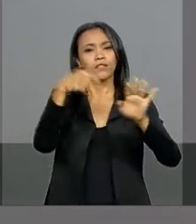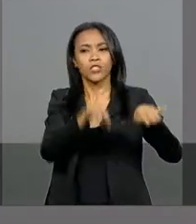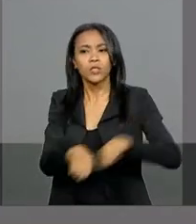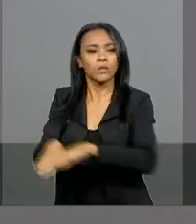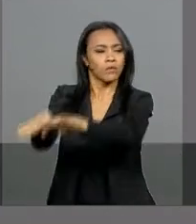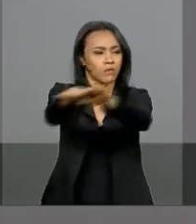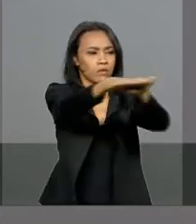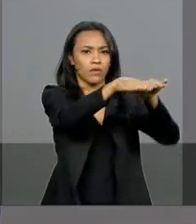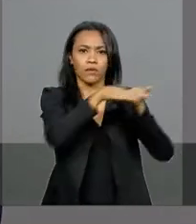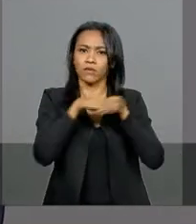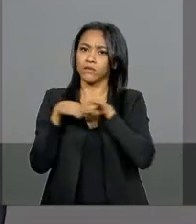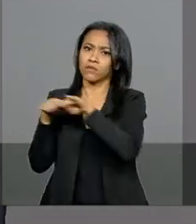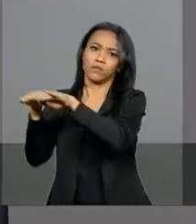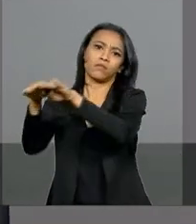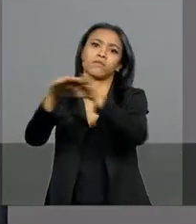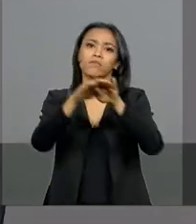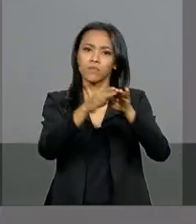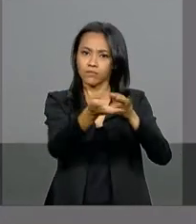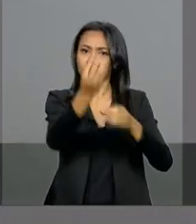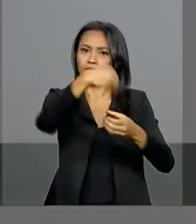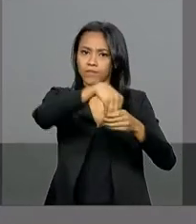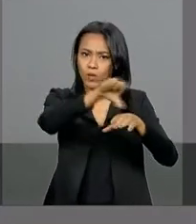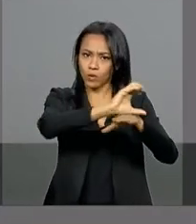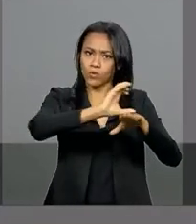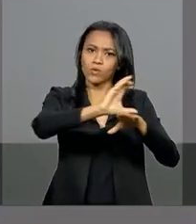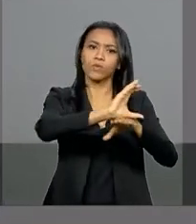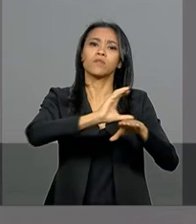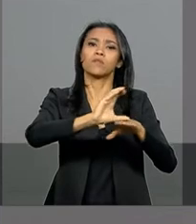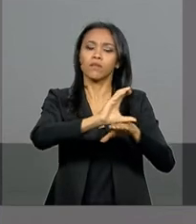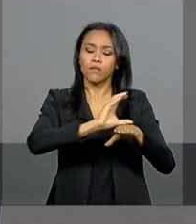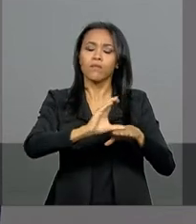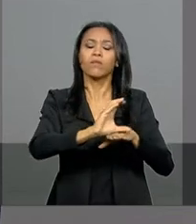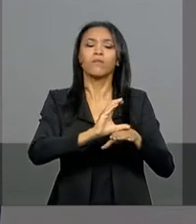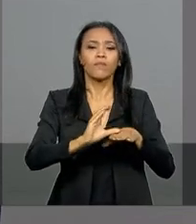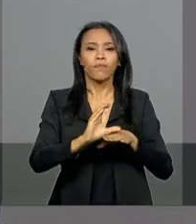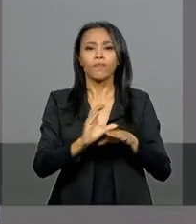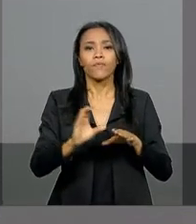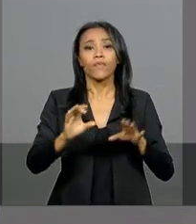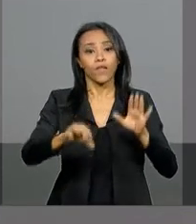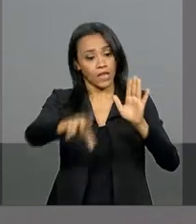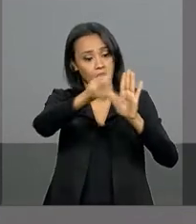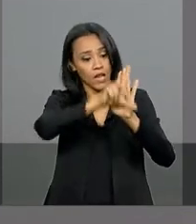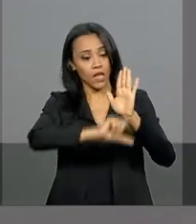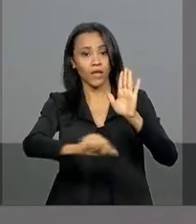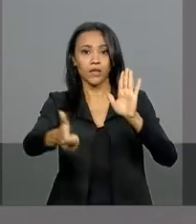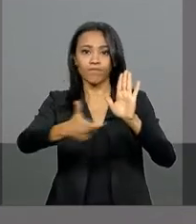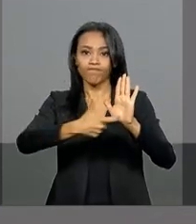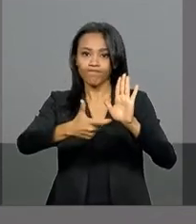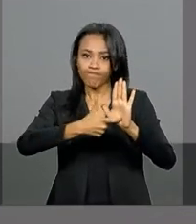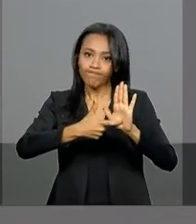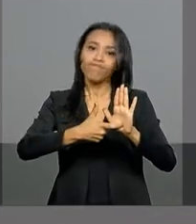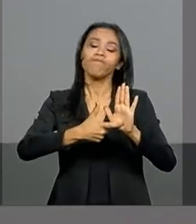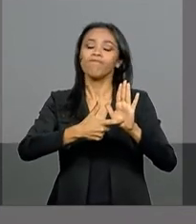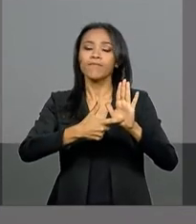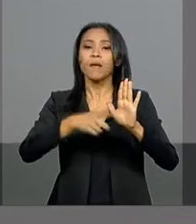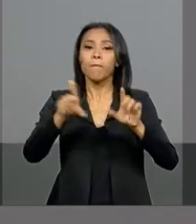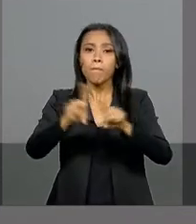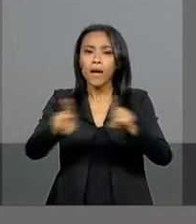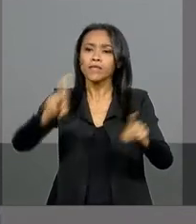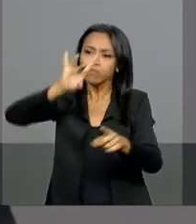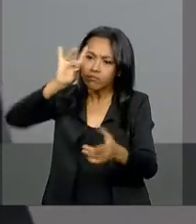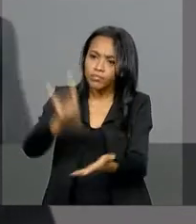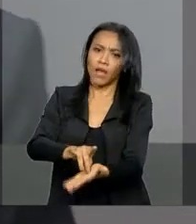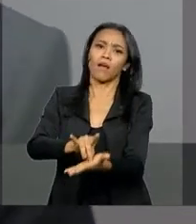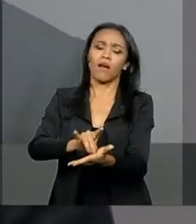que vá para além da igualdade na lei ou perante a lei mas de uma igualdade concreta